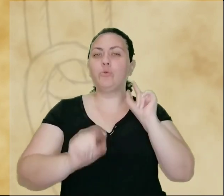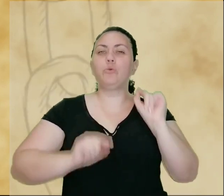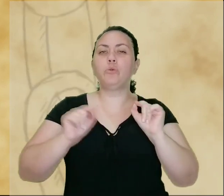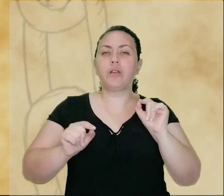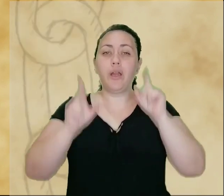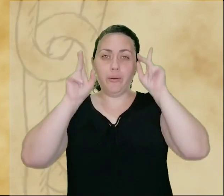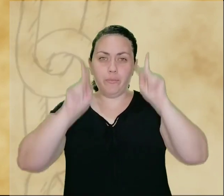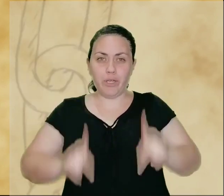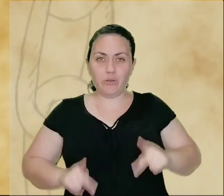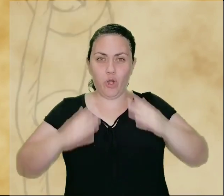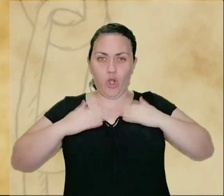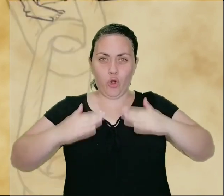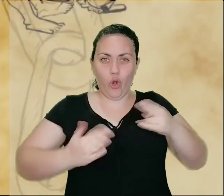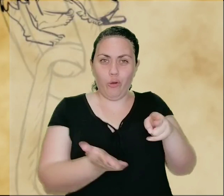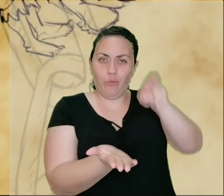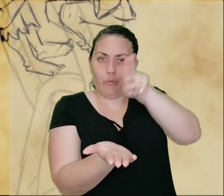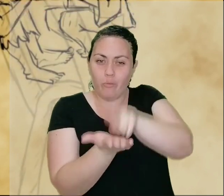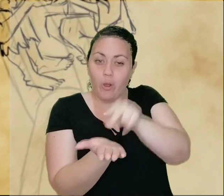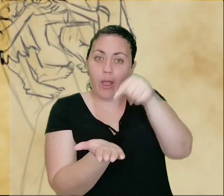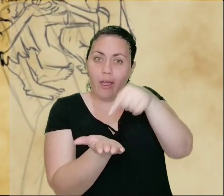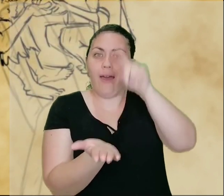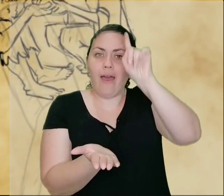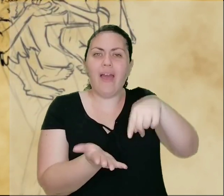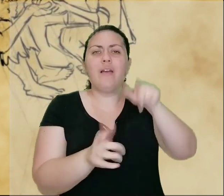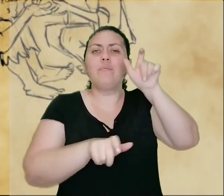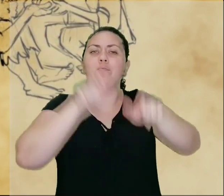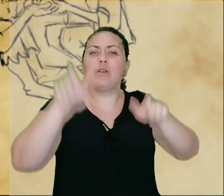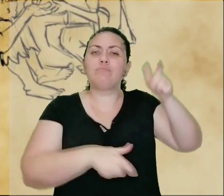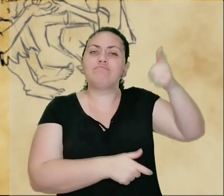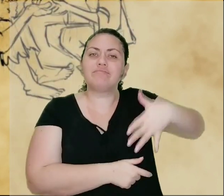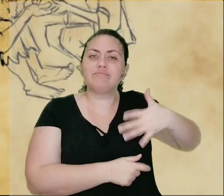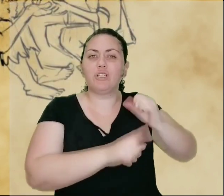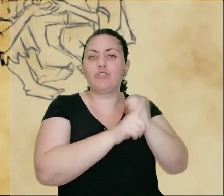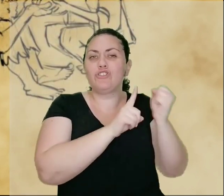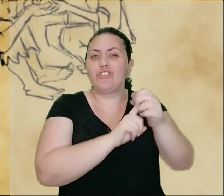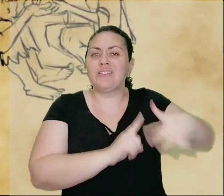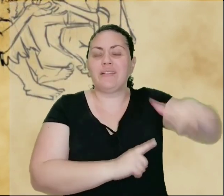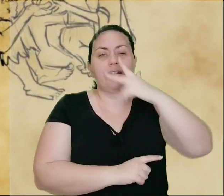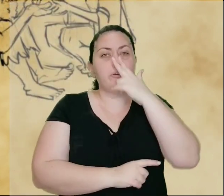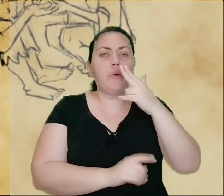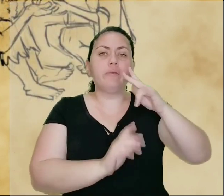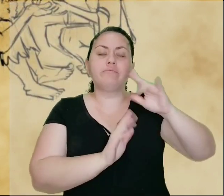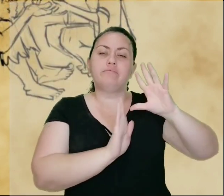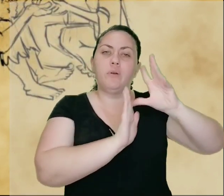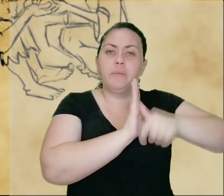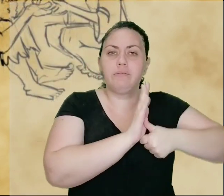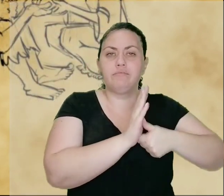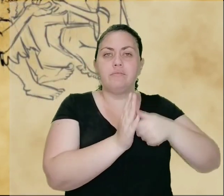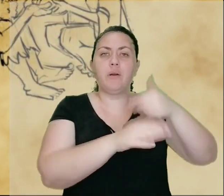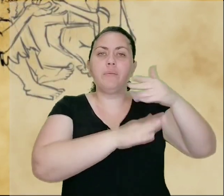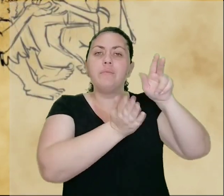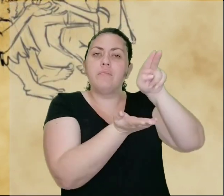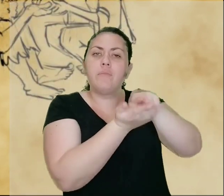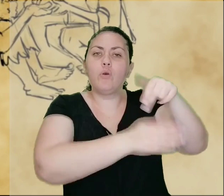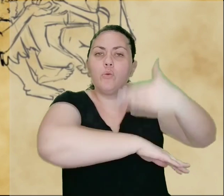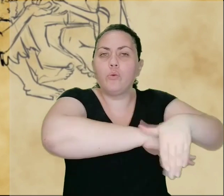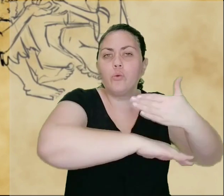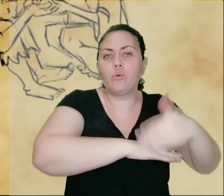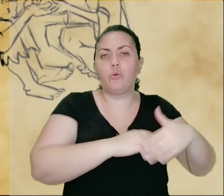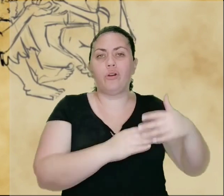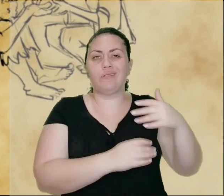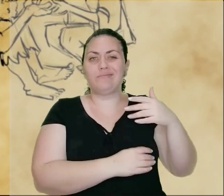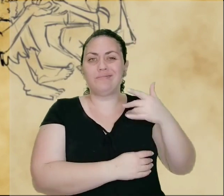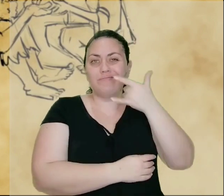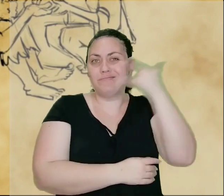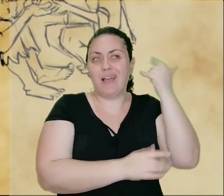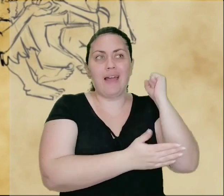da anatomia fossem de pessoas marginalizadas pela sociedade, como mendigos, ladrões e assassinos. Hoje em dia, sabemos que não é mais assim que